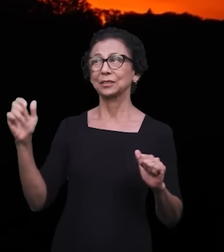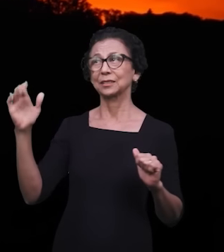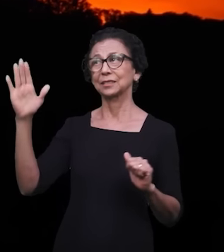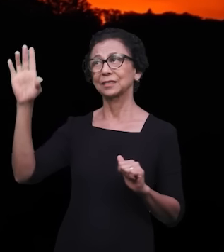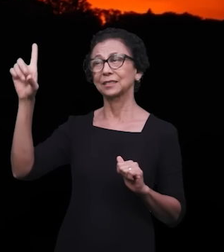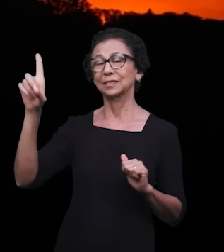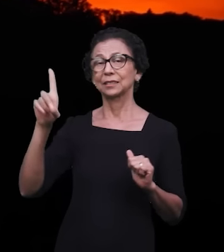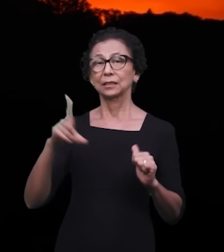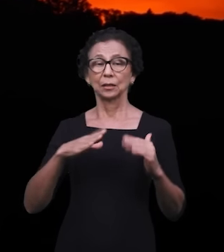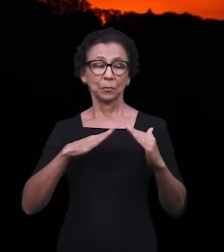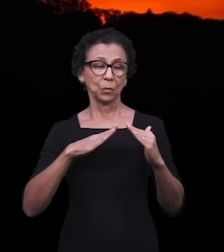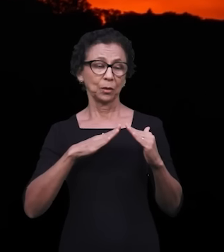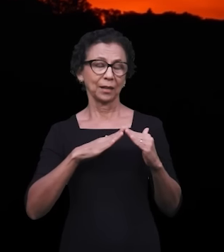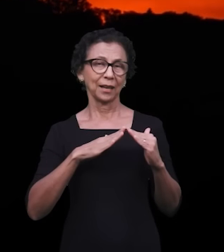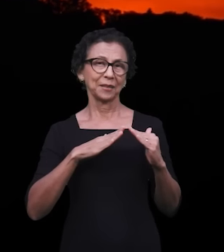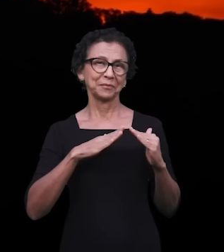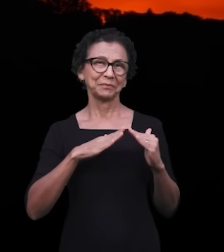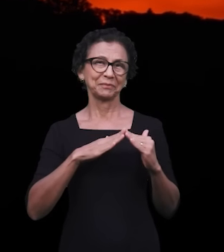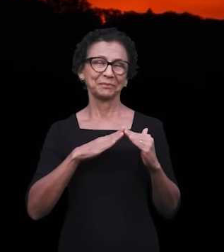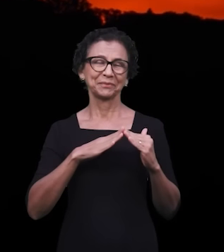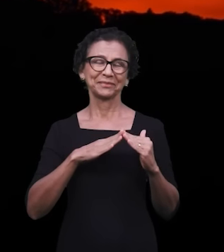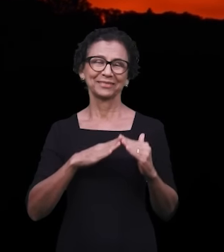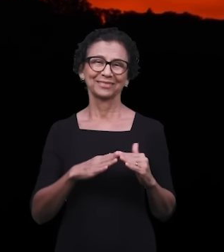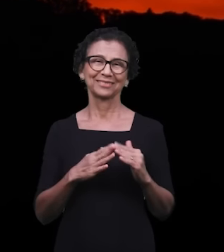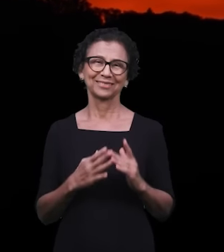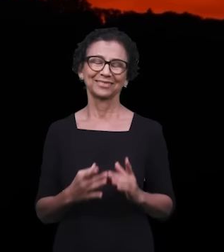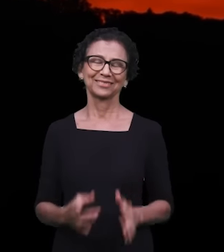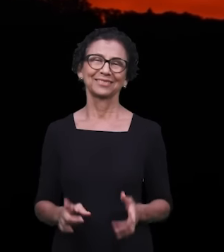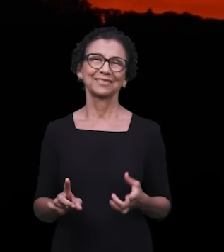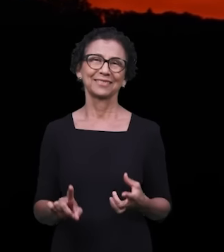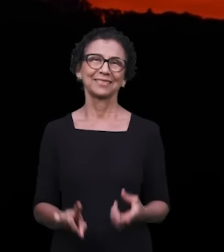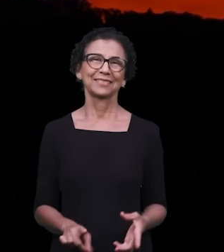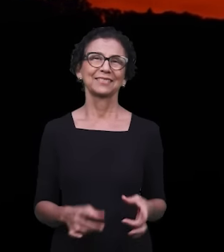Tens meu coração para pousar.